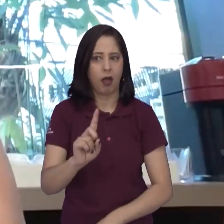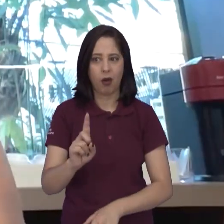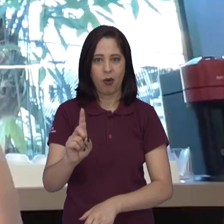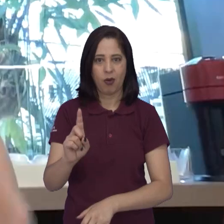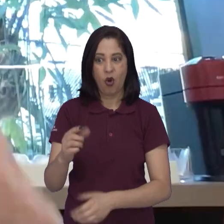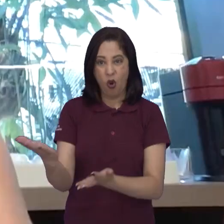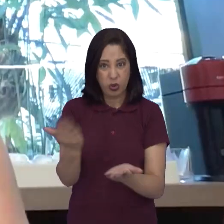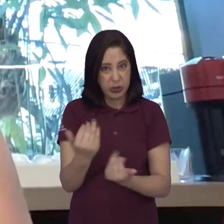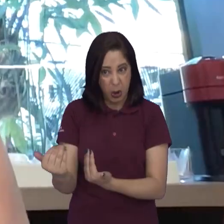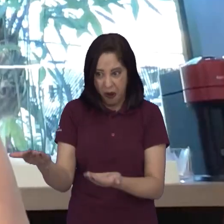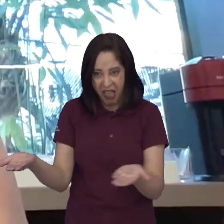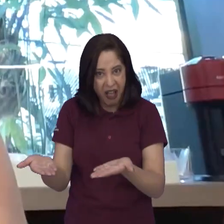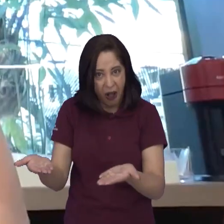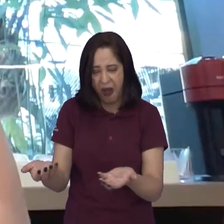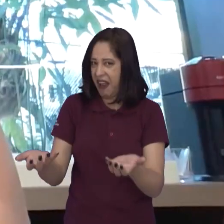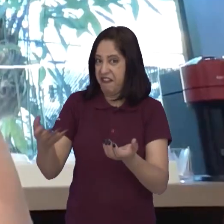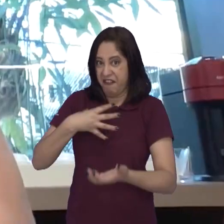né? Elas estão muito mais